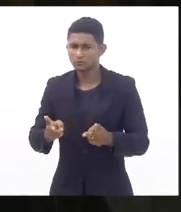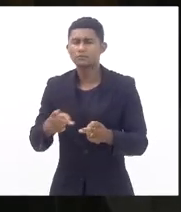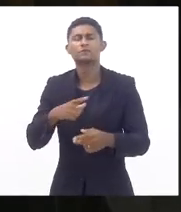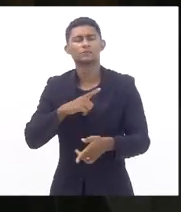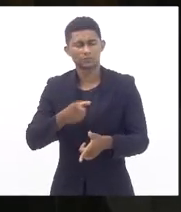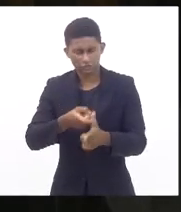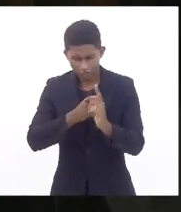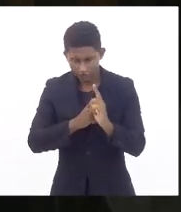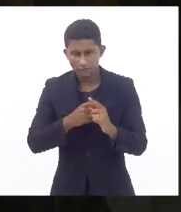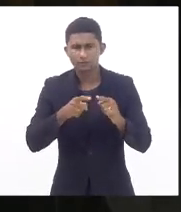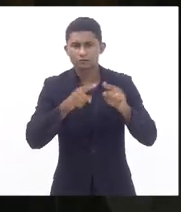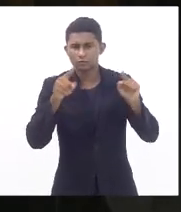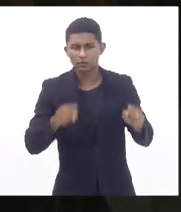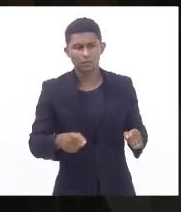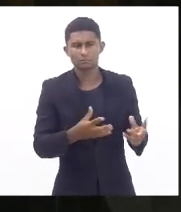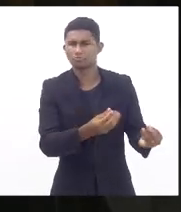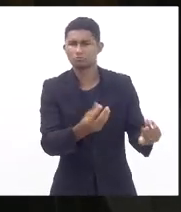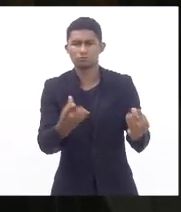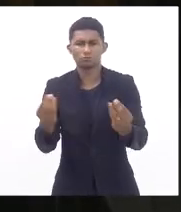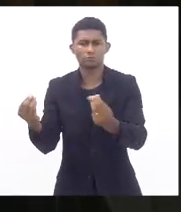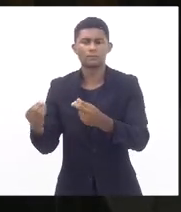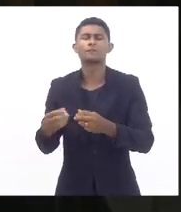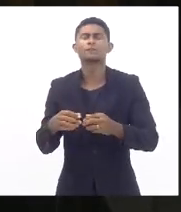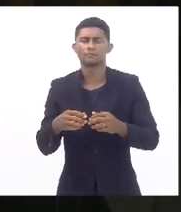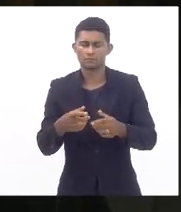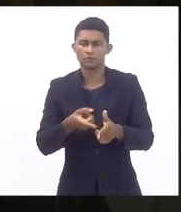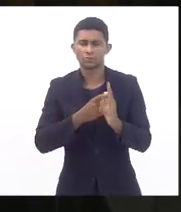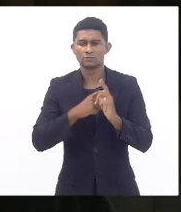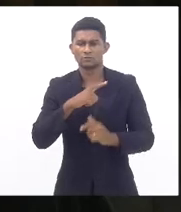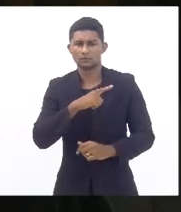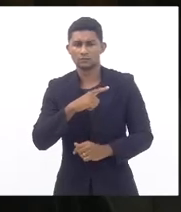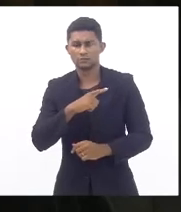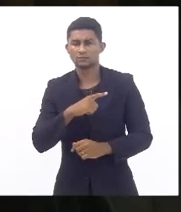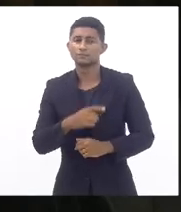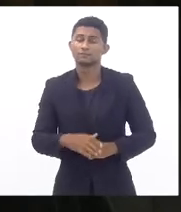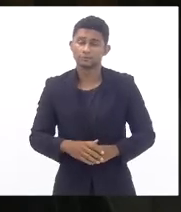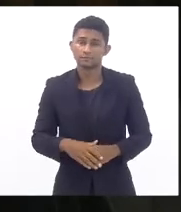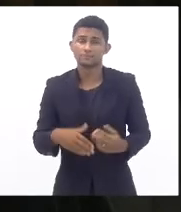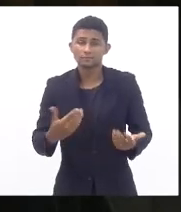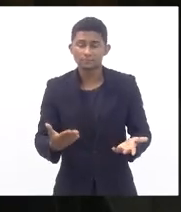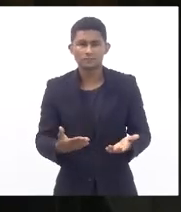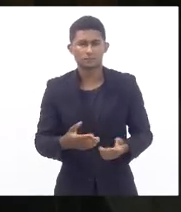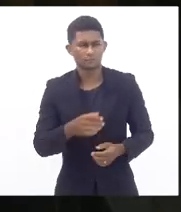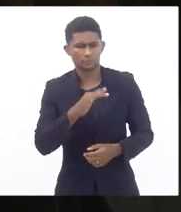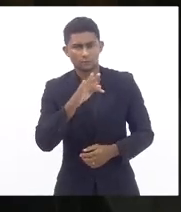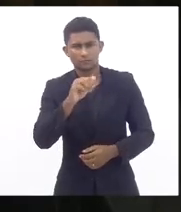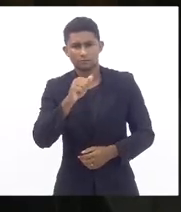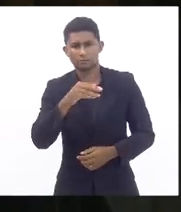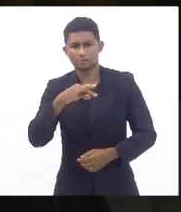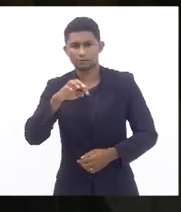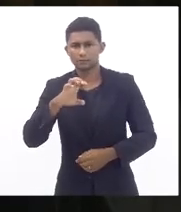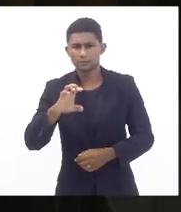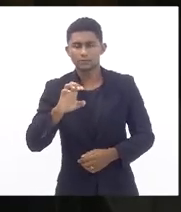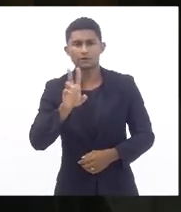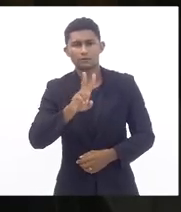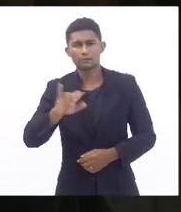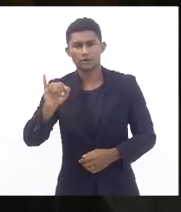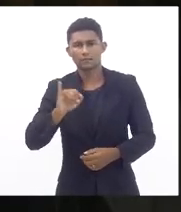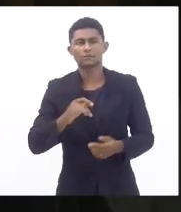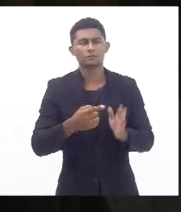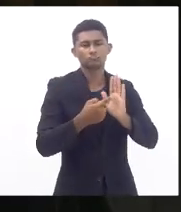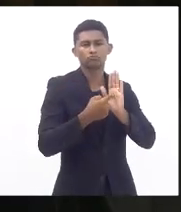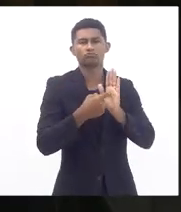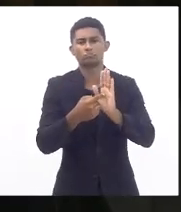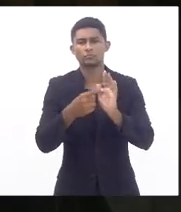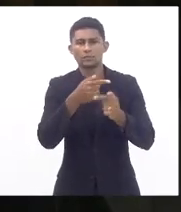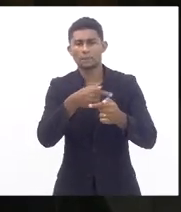de servidores, a gente tem acompanhado de perto, então recebeu essa devolutiva de que da FAETEC vai ser publicado, né, ainda